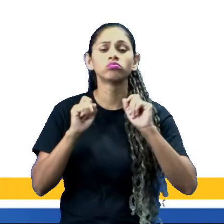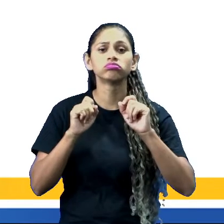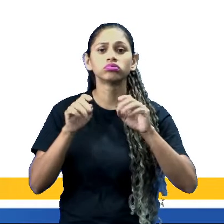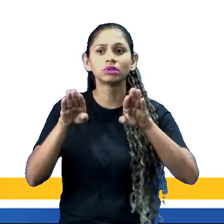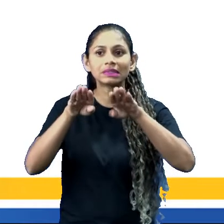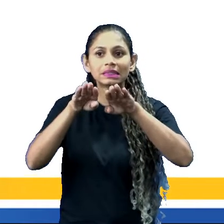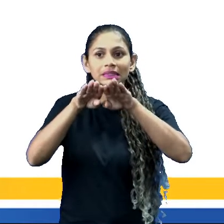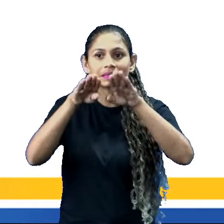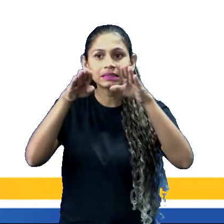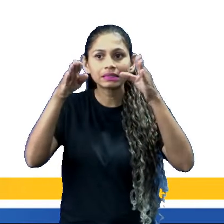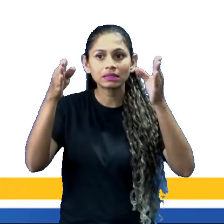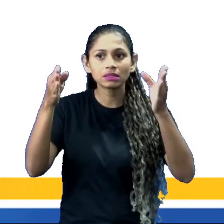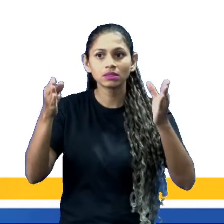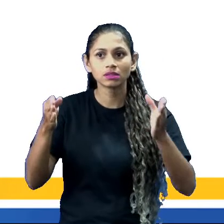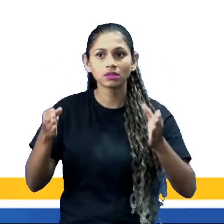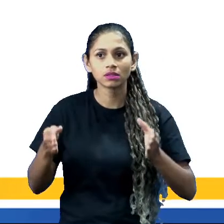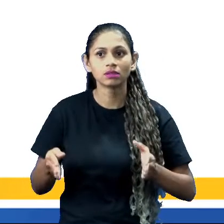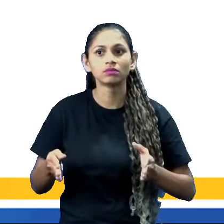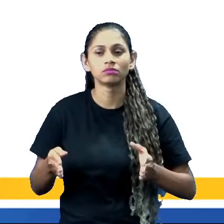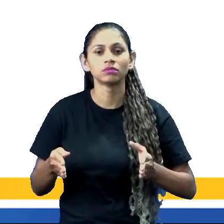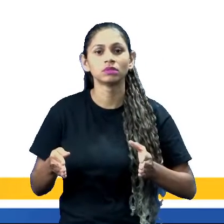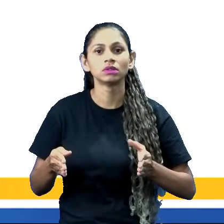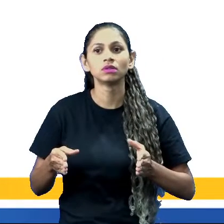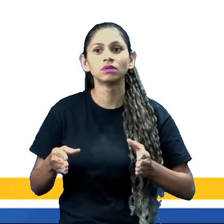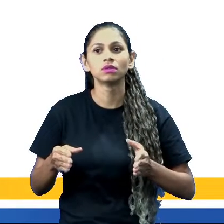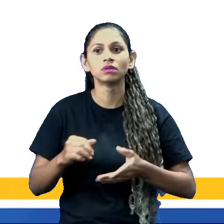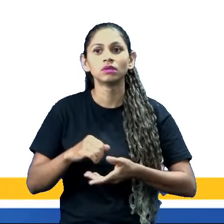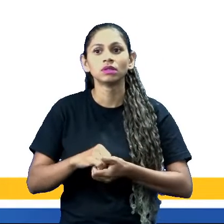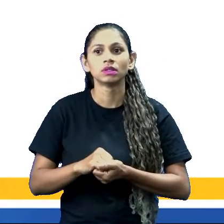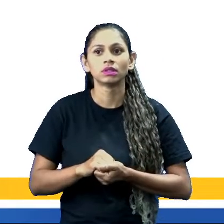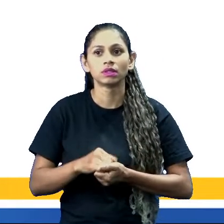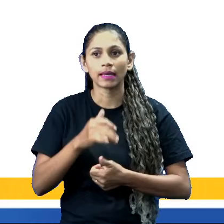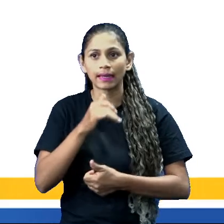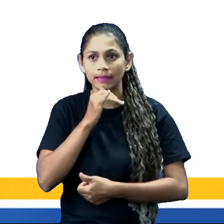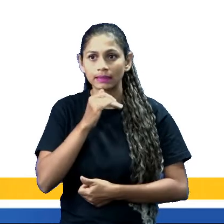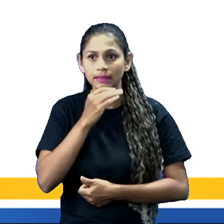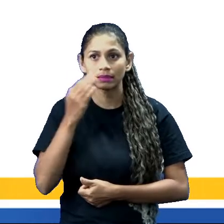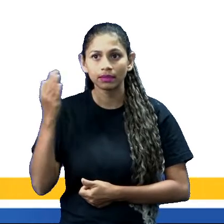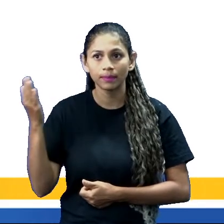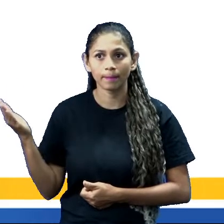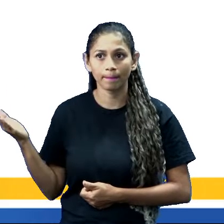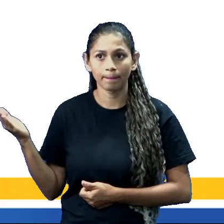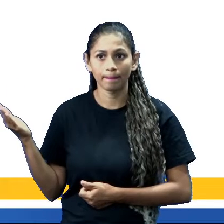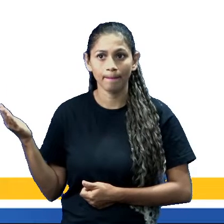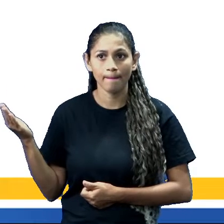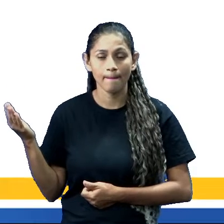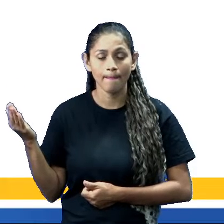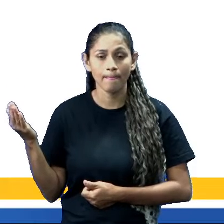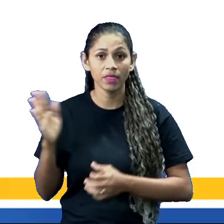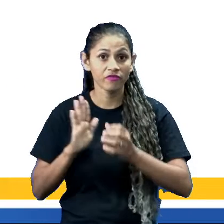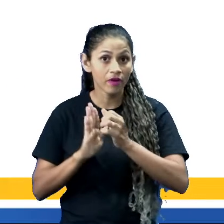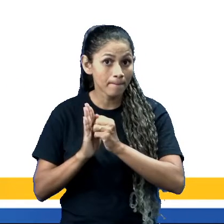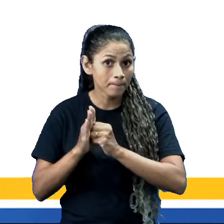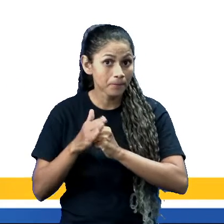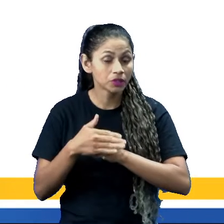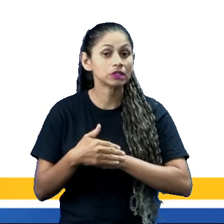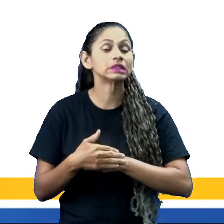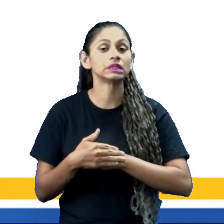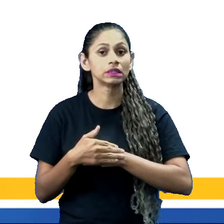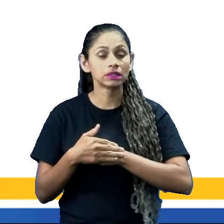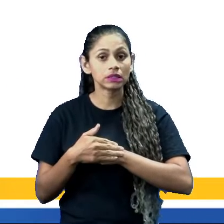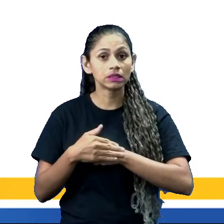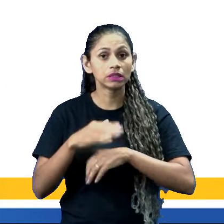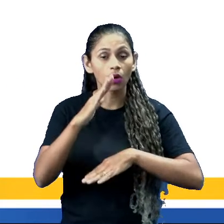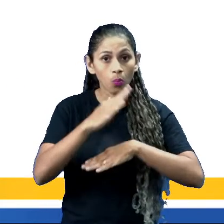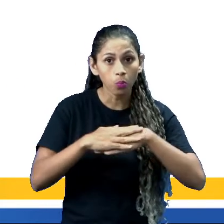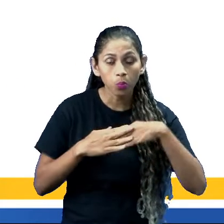segurança biológica. Né? Então, diferente ali da capela, ele vai ter o quê? Ele vai proteger tanto o profissional